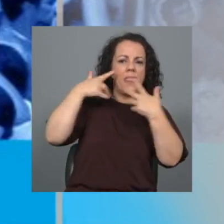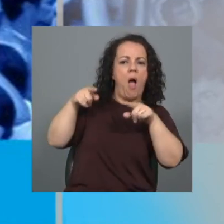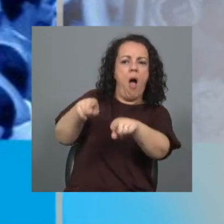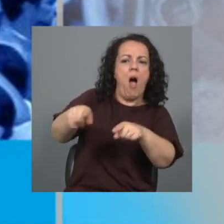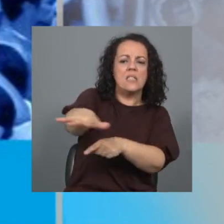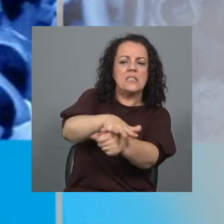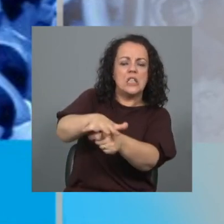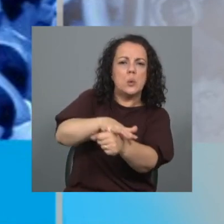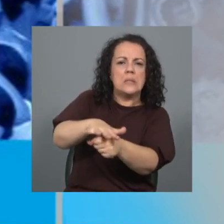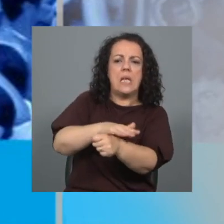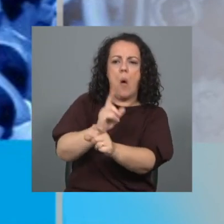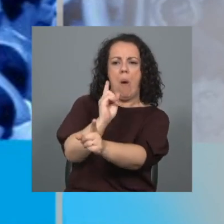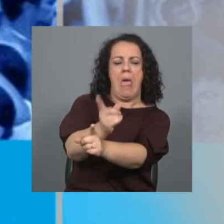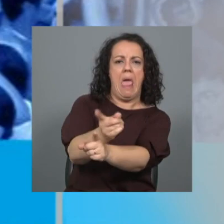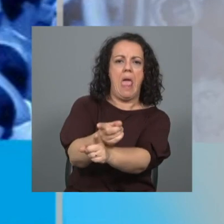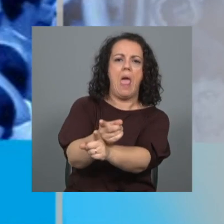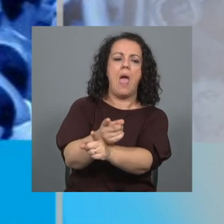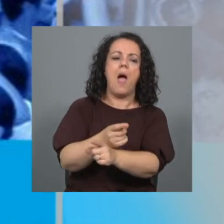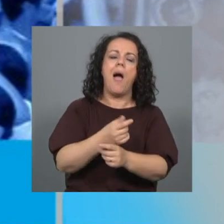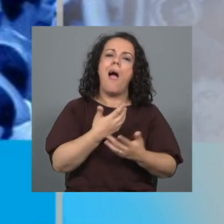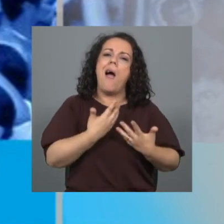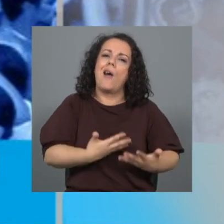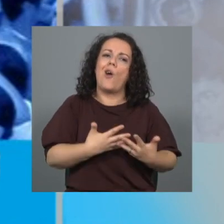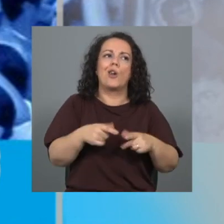e querem um bocadinho